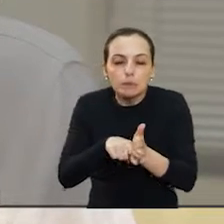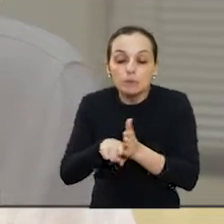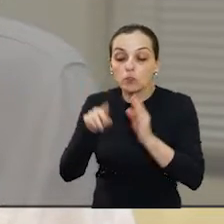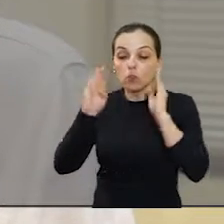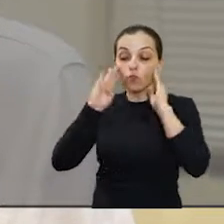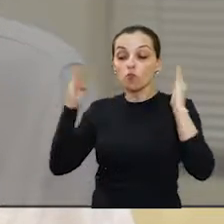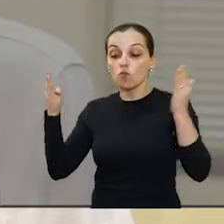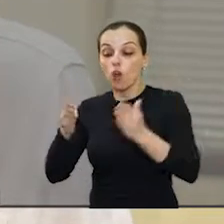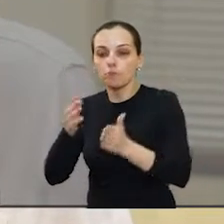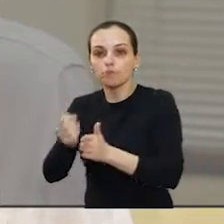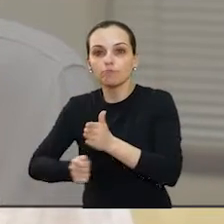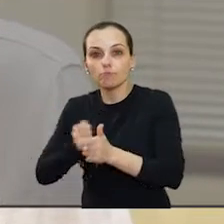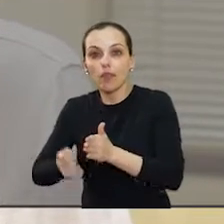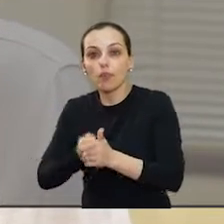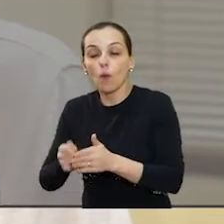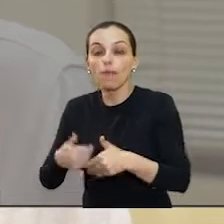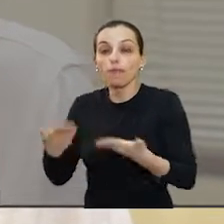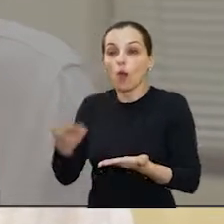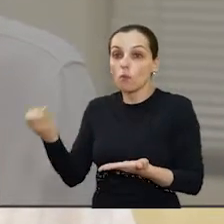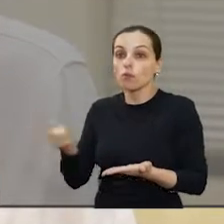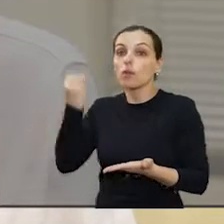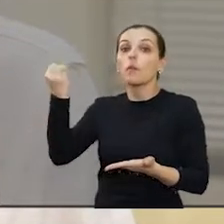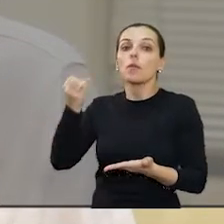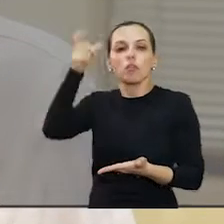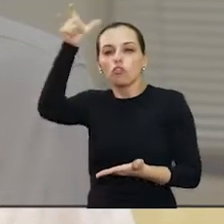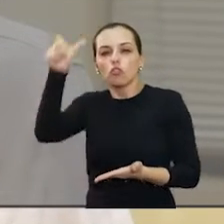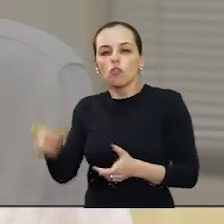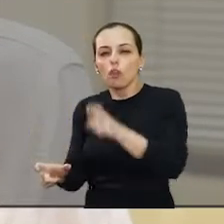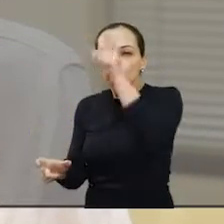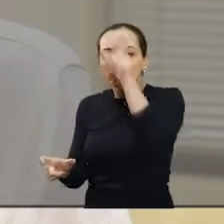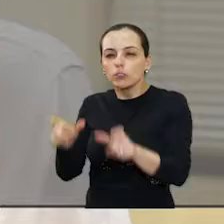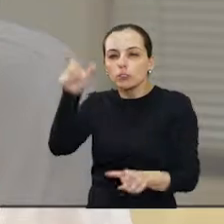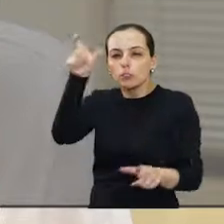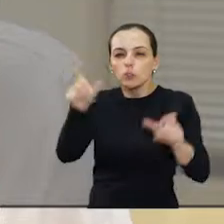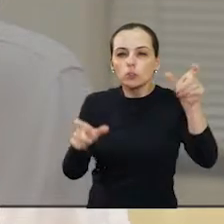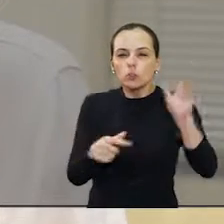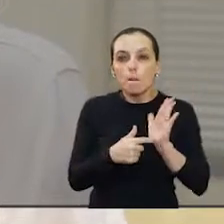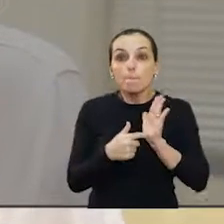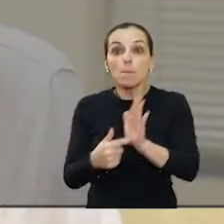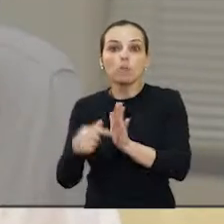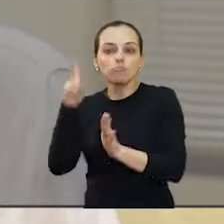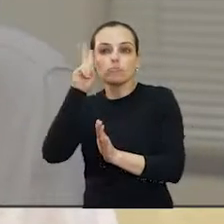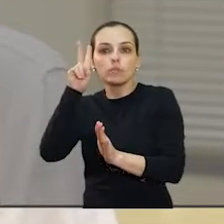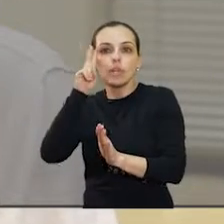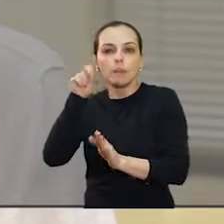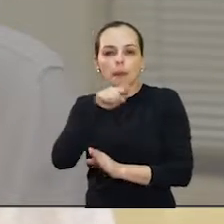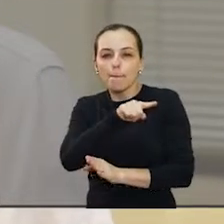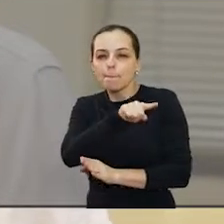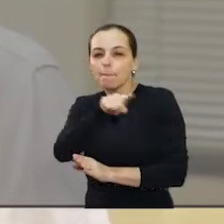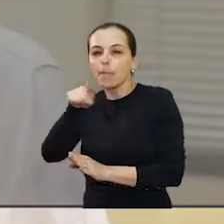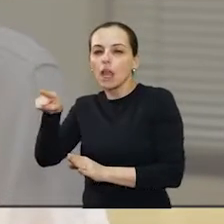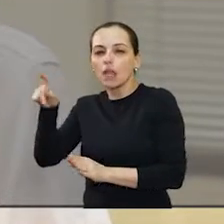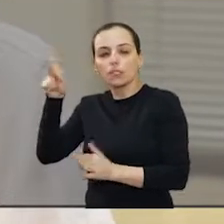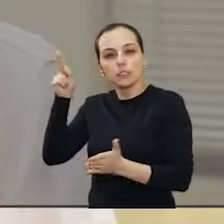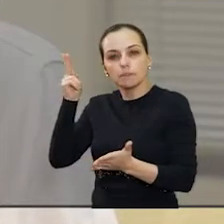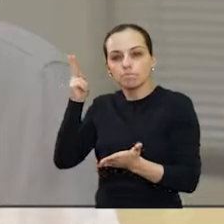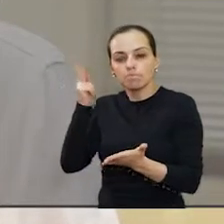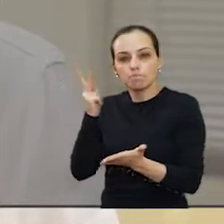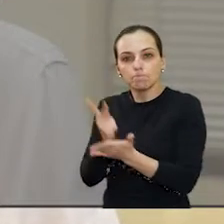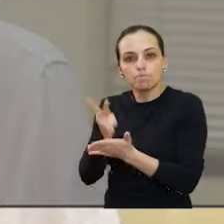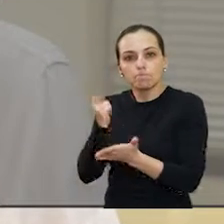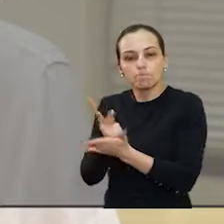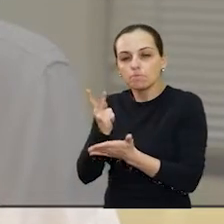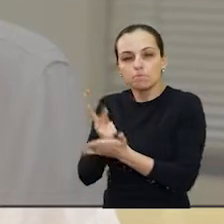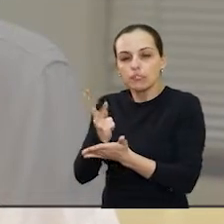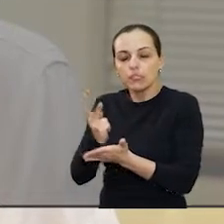dele, mas engrandece também a cidade no sentido de ter uma pessoa que fez registros muito consistentes